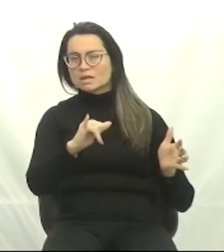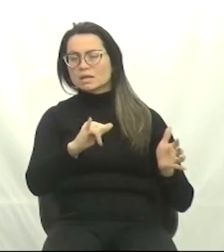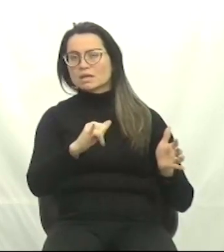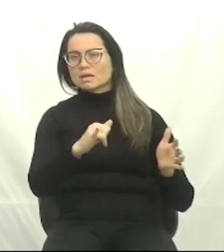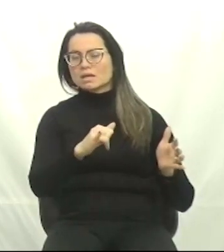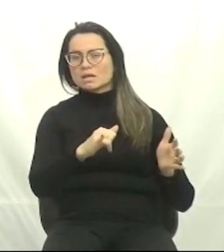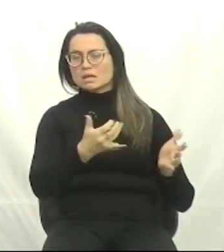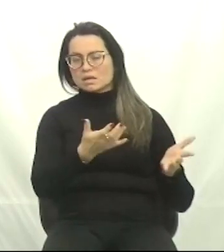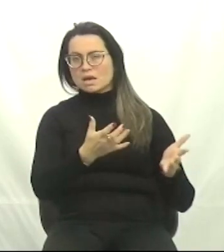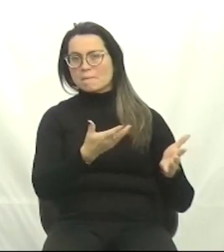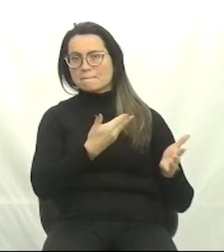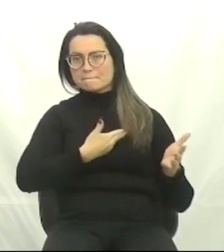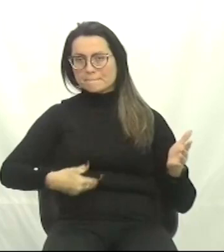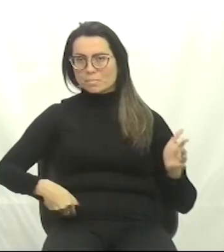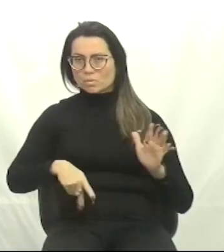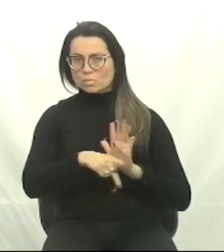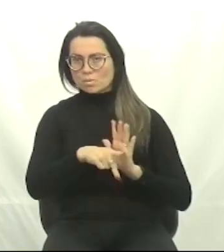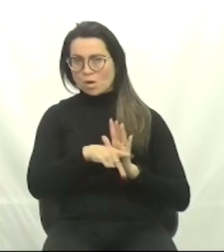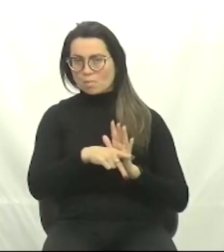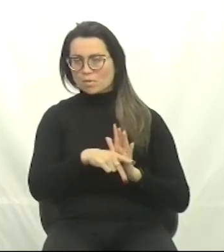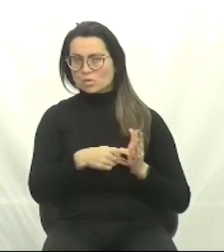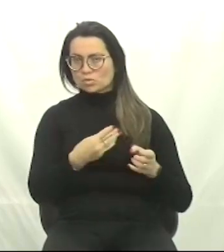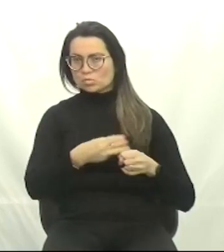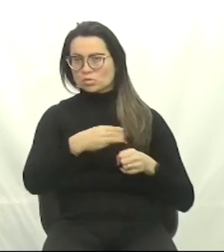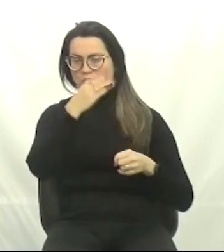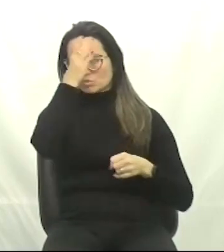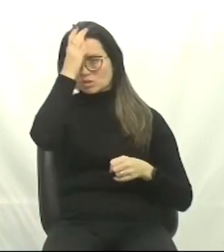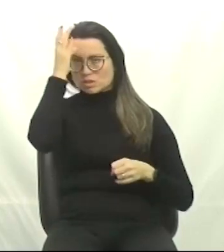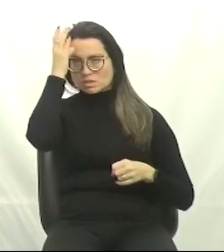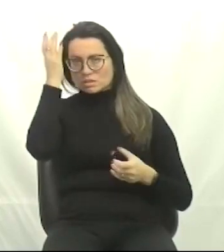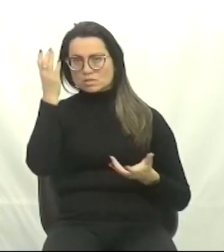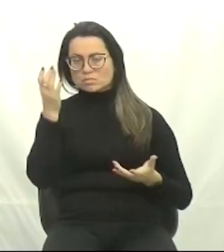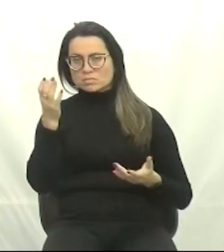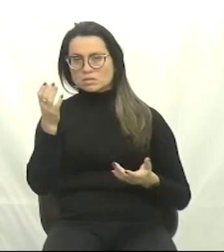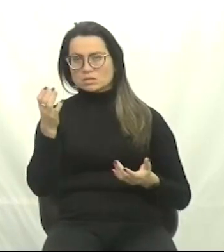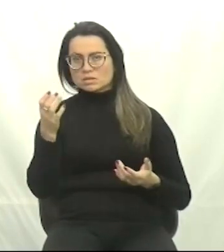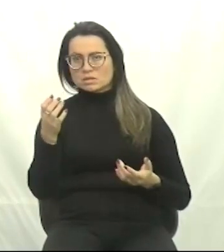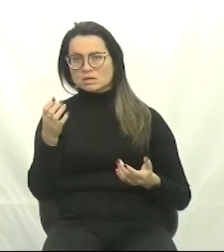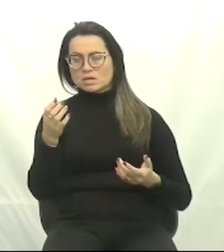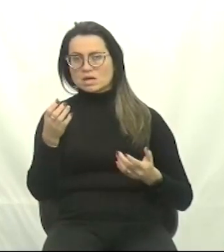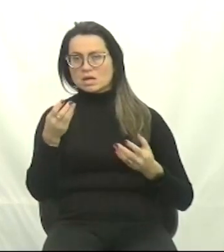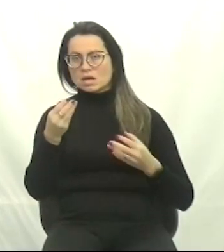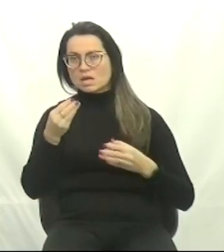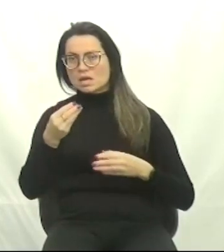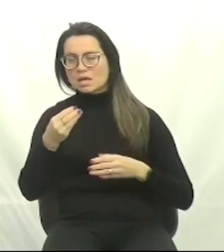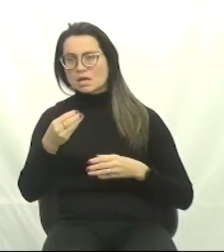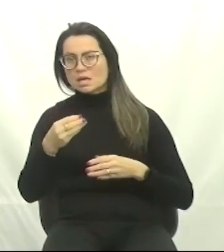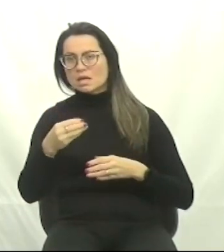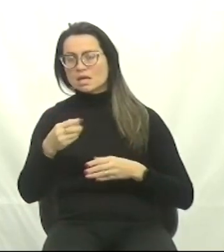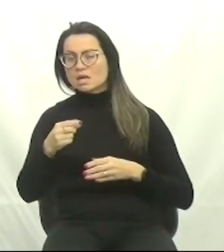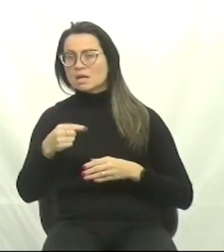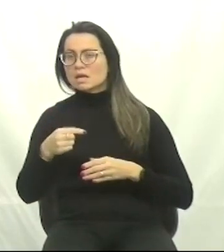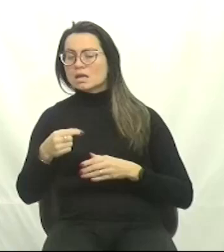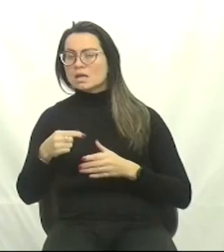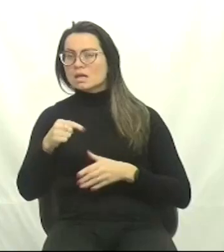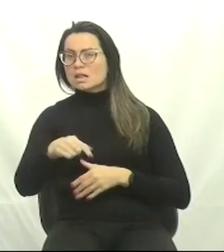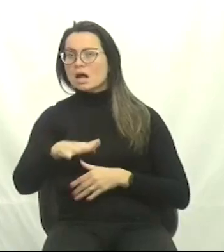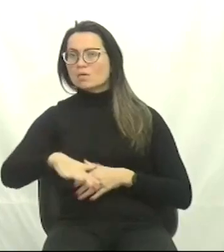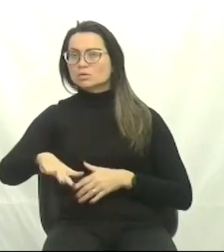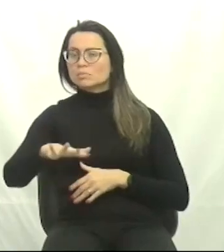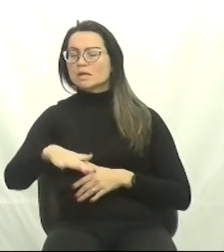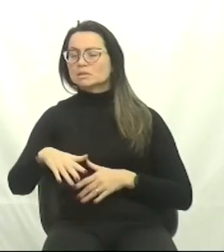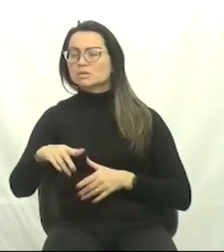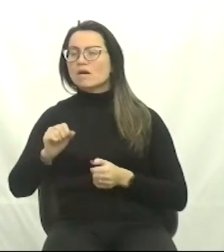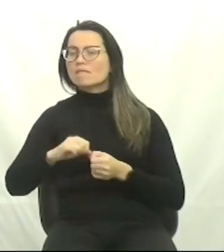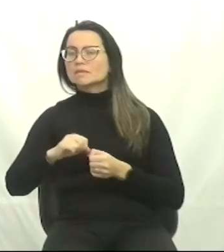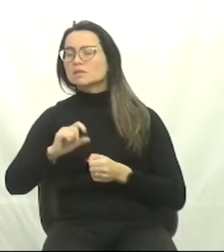do município de Criciúma, como era a Fundação do Meio Ambiente, que ficava lá no Morro do Céu, coloca ela para dentro da prefeitura, eu quero saber para que servirá